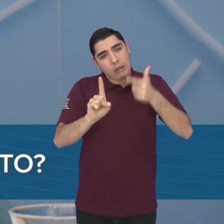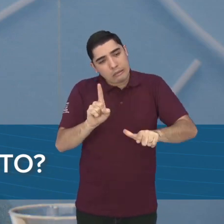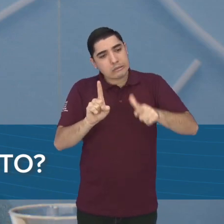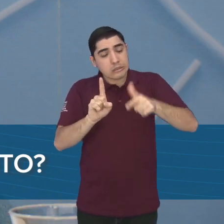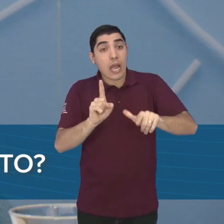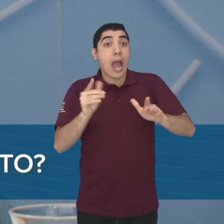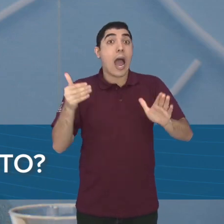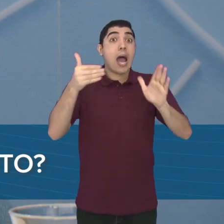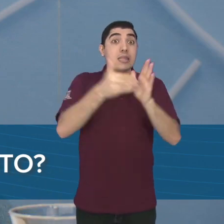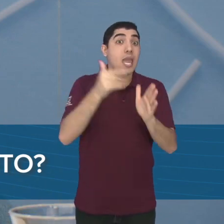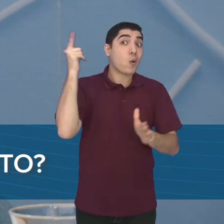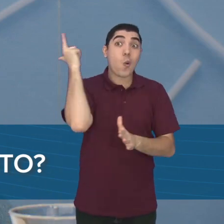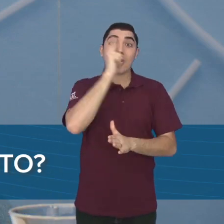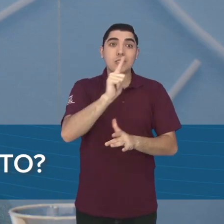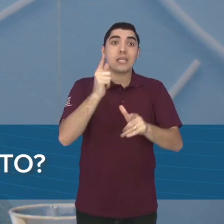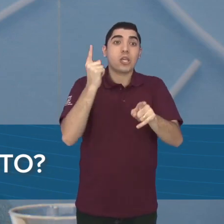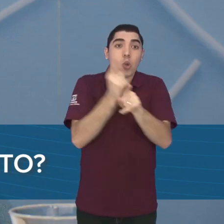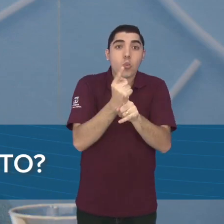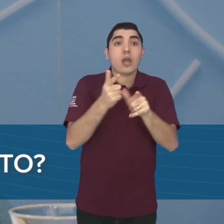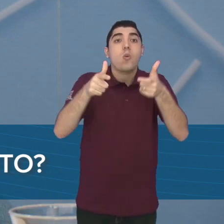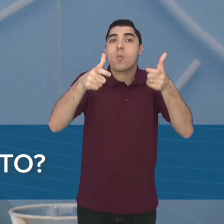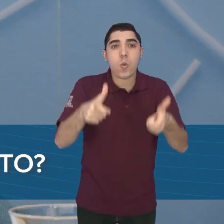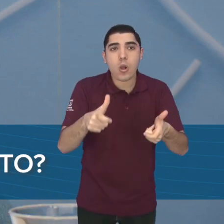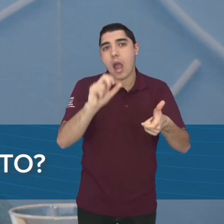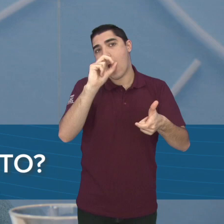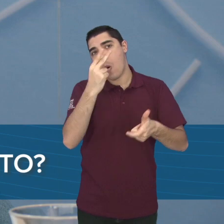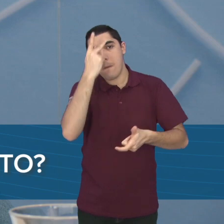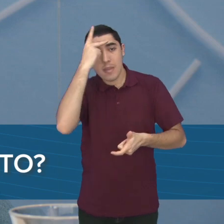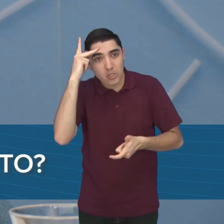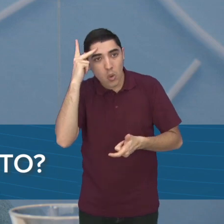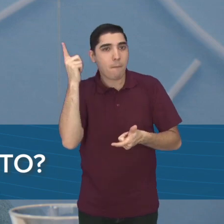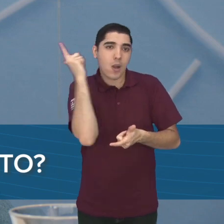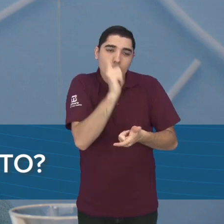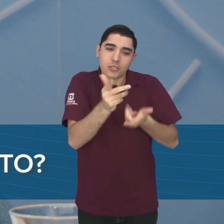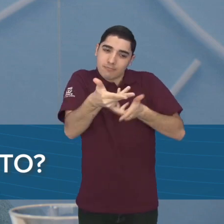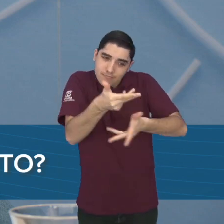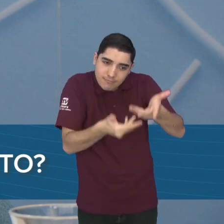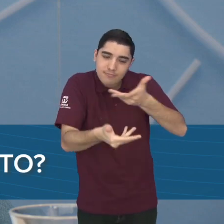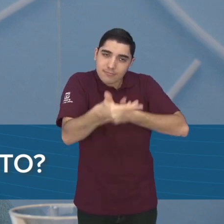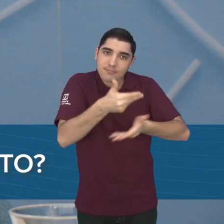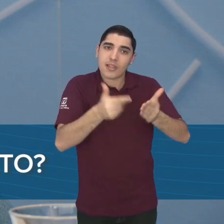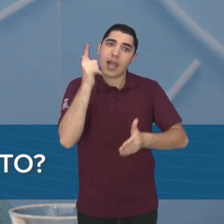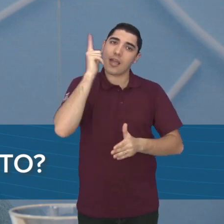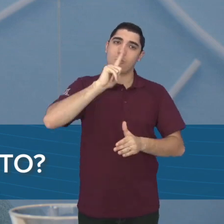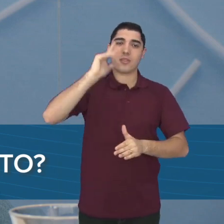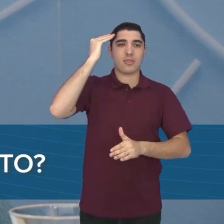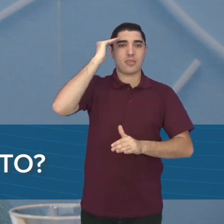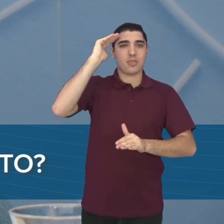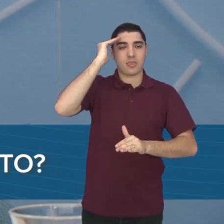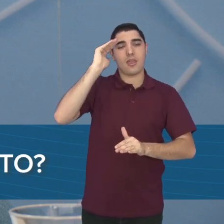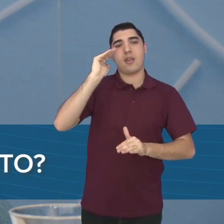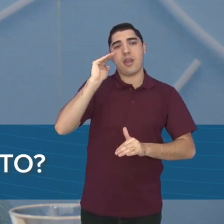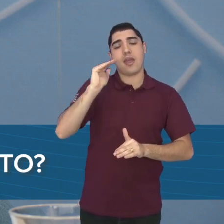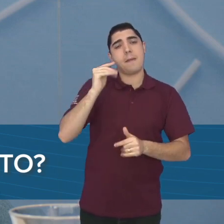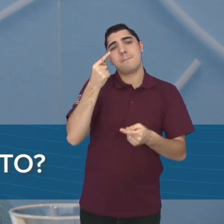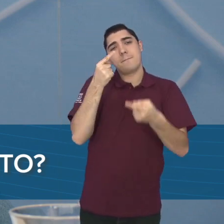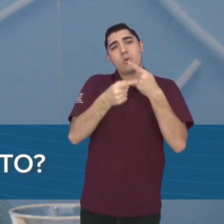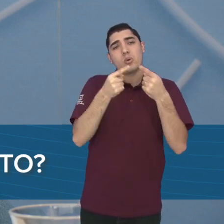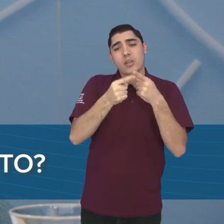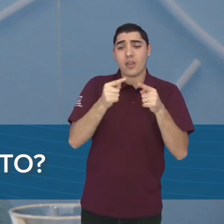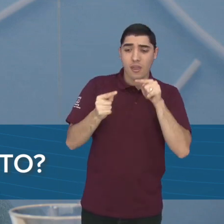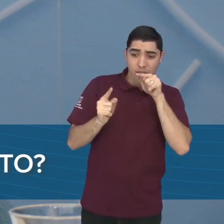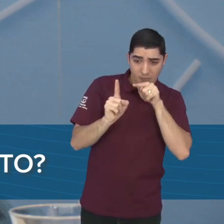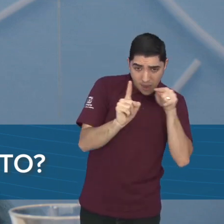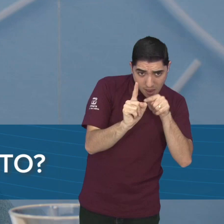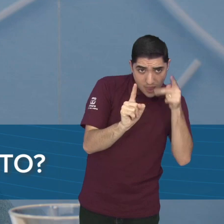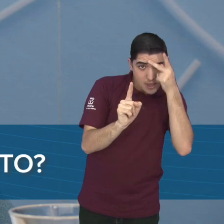que possa escutar e ajudar realmente a entender, né, o porquê que está acontecendo